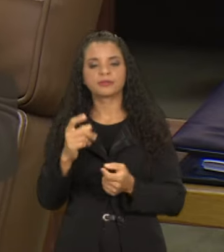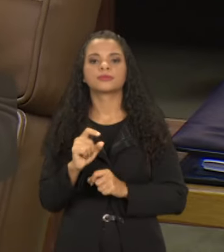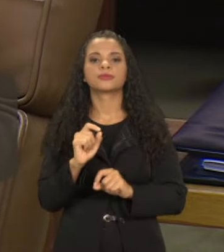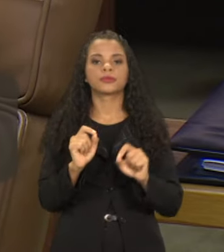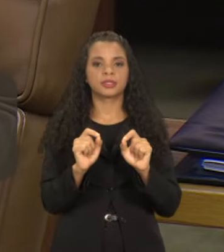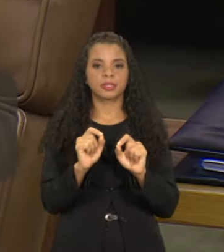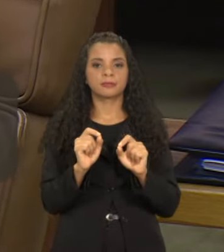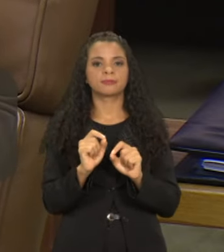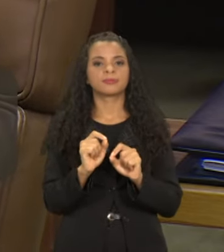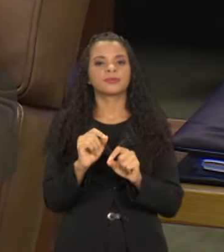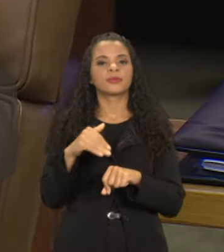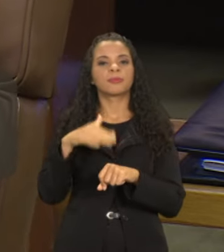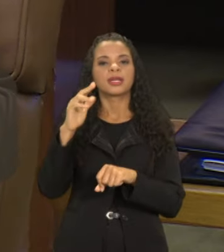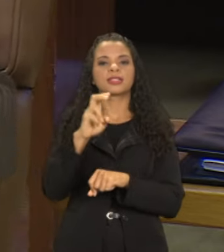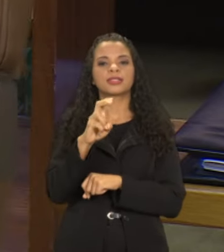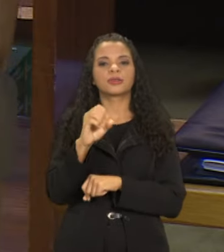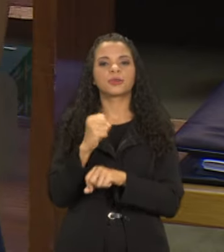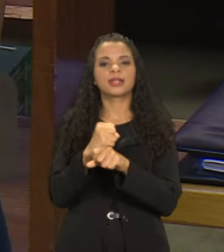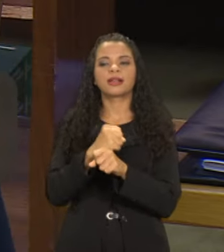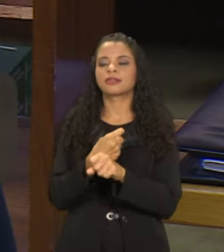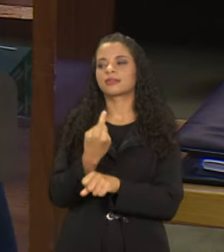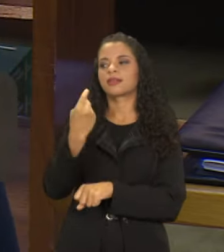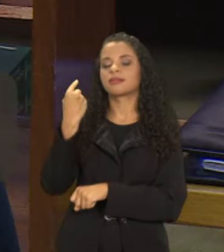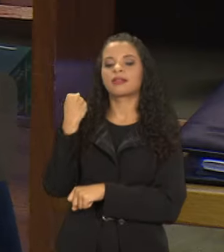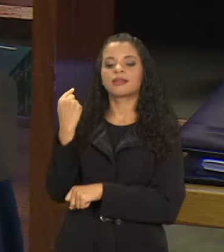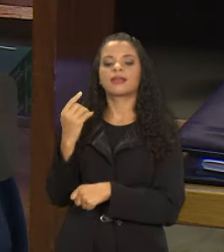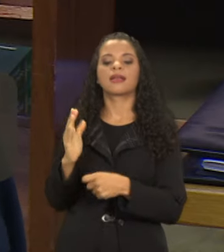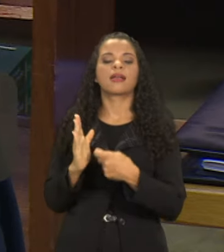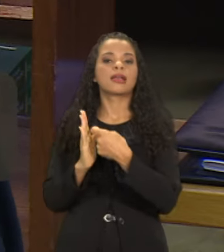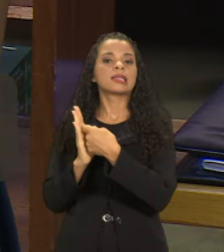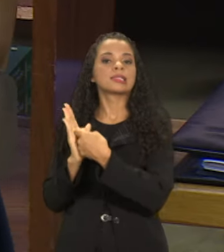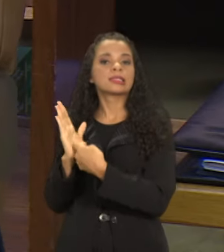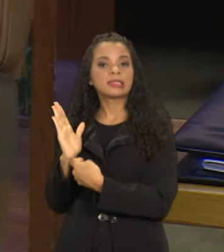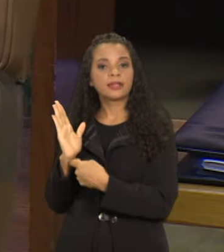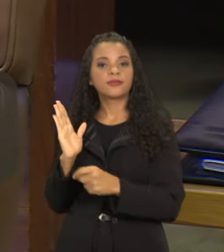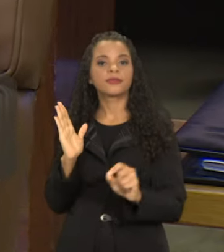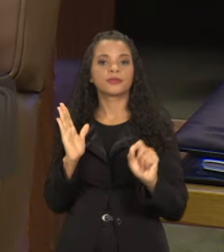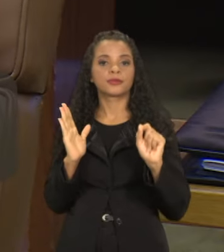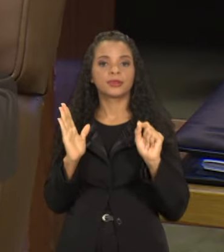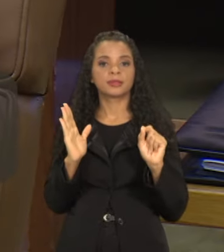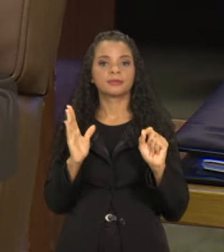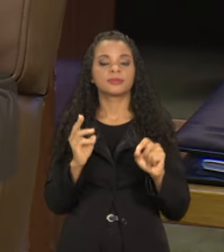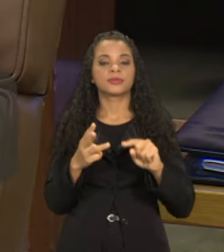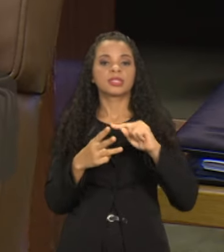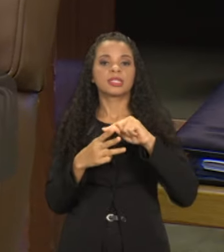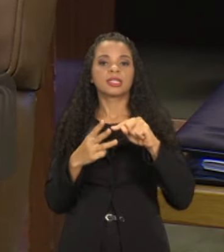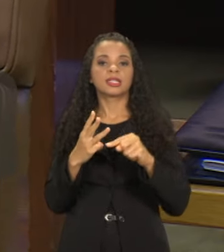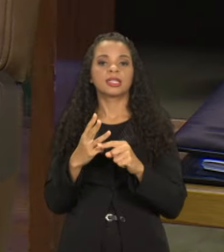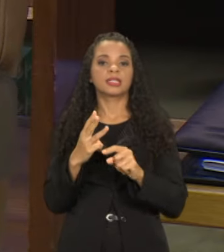50 anos atrás escreveram que três instituições são